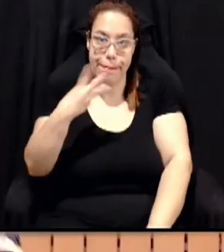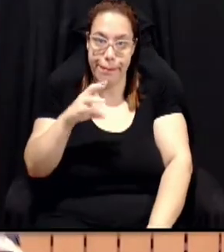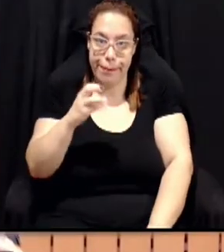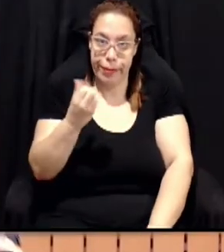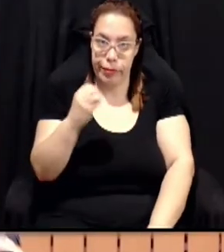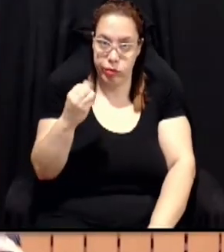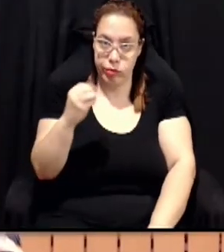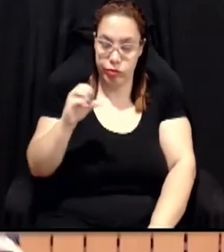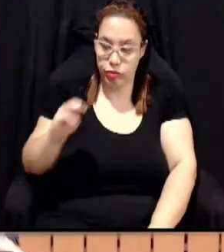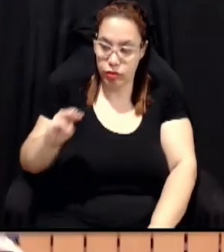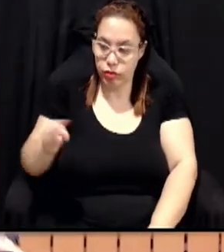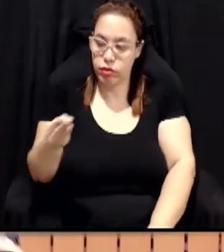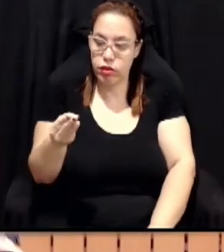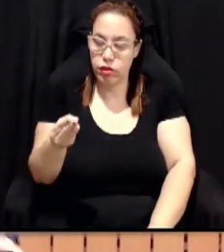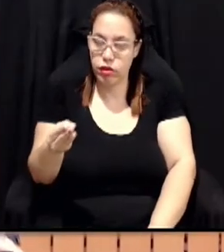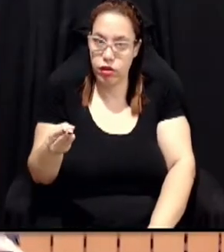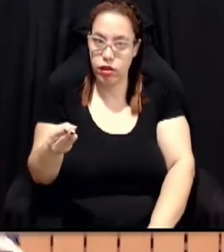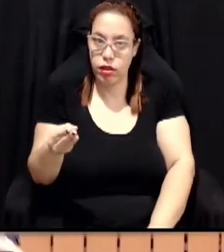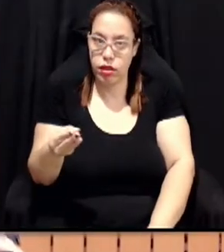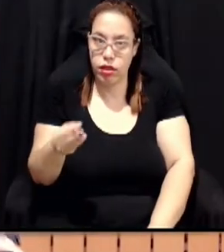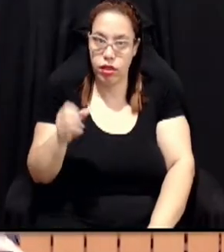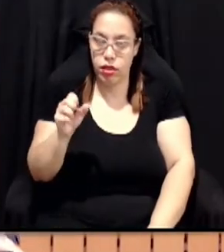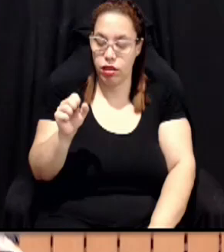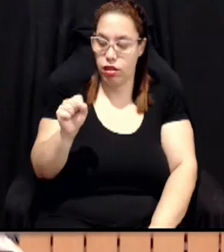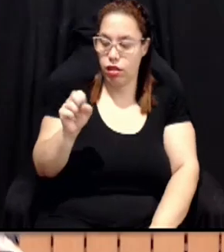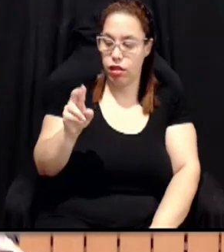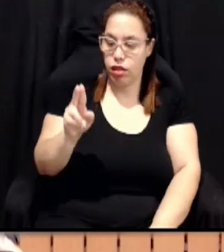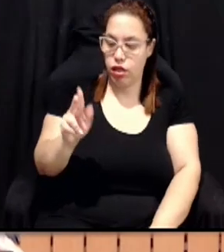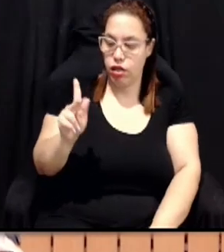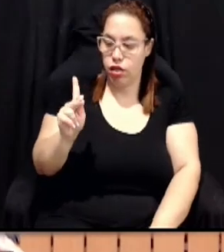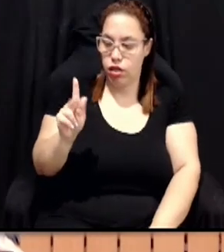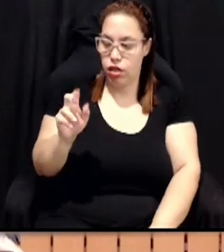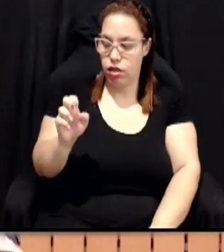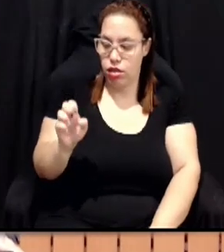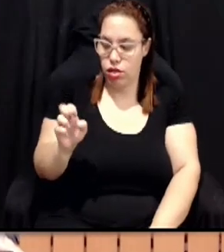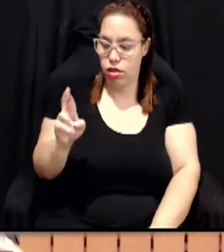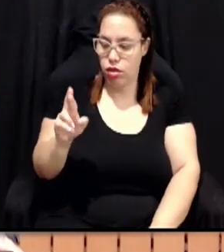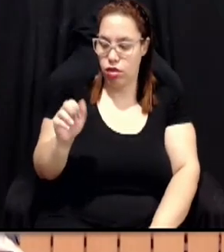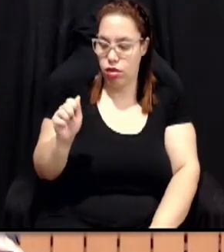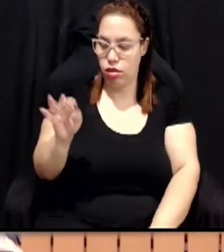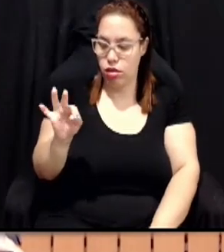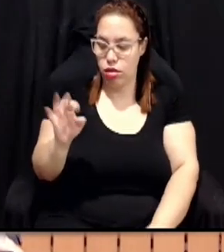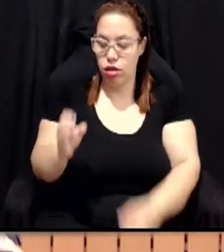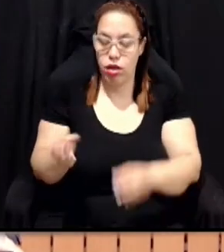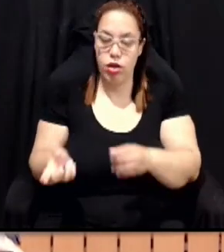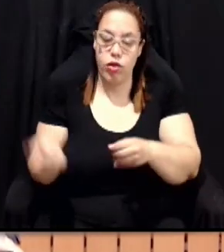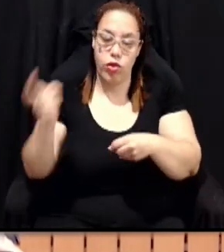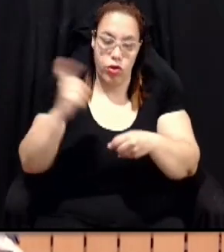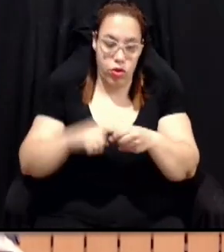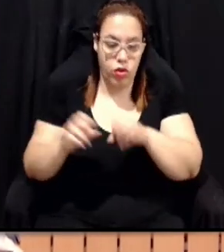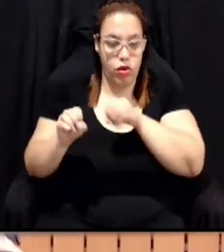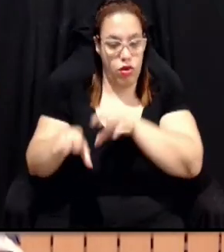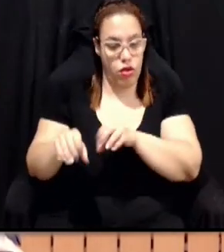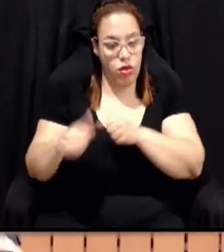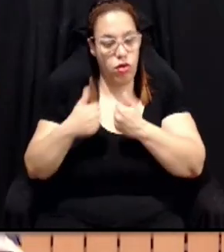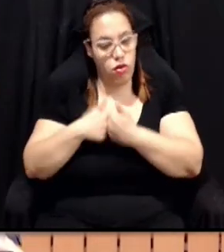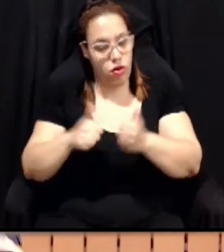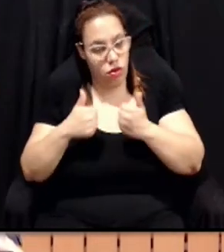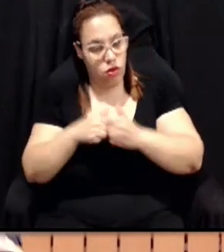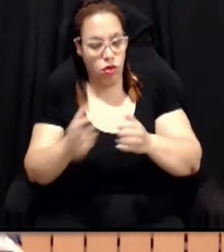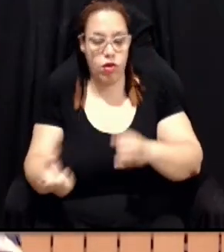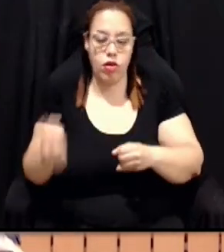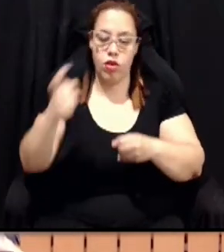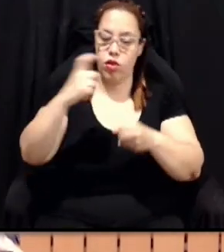milhões que viraram superávit orçamentário, revertido em educação, revertido em transporte, revertido